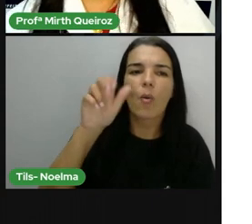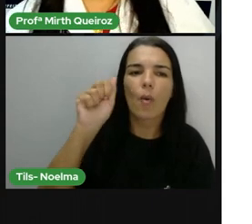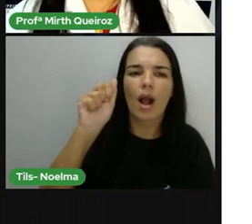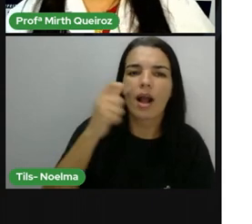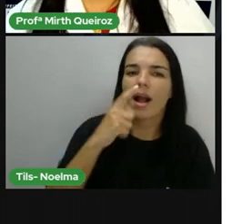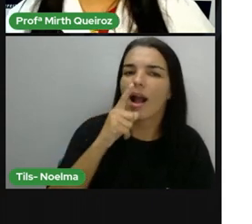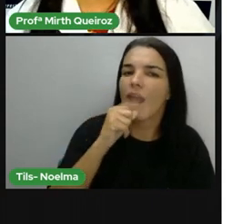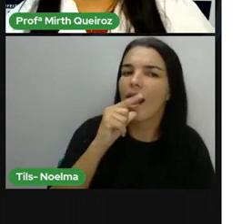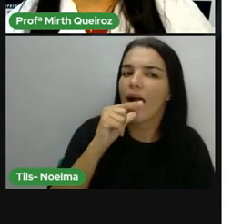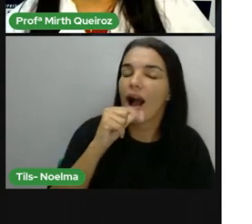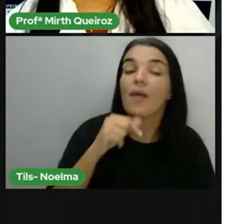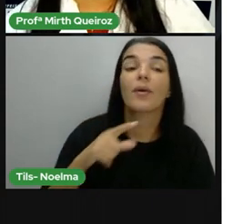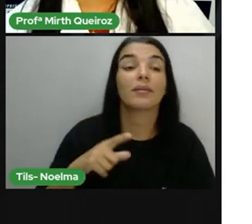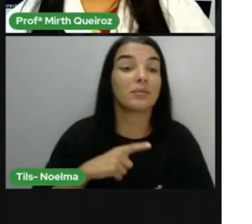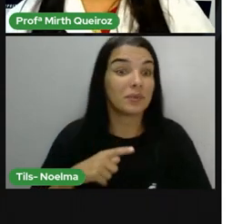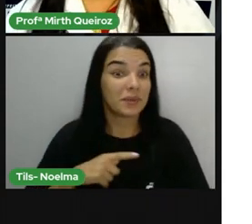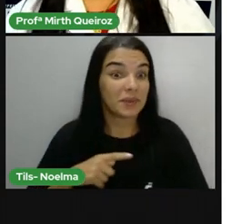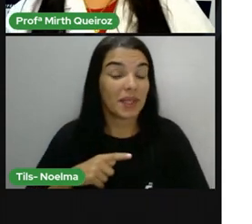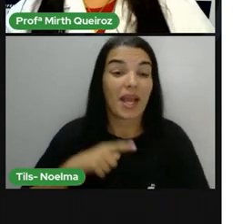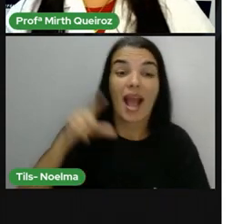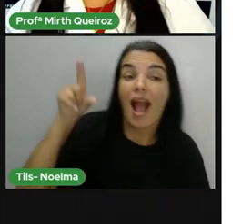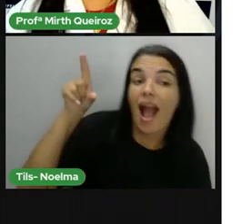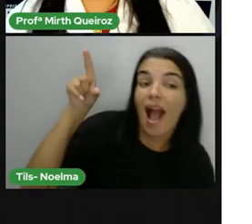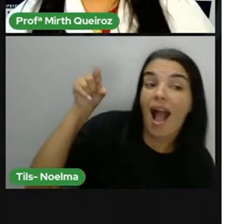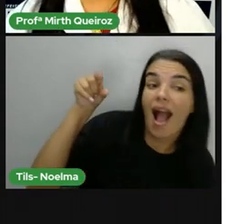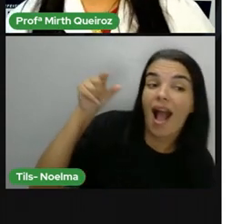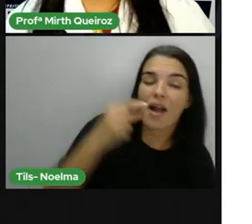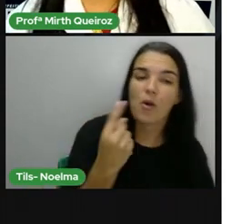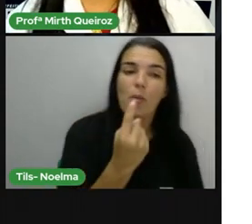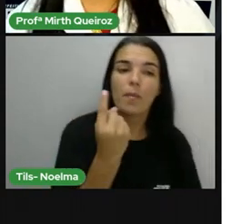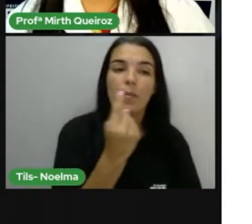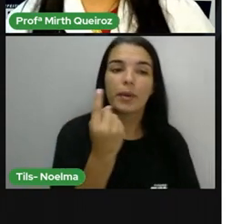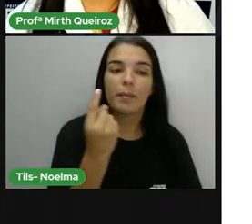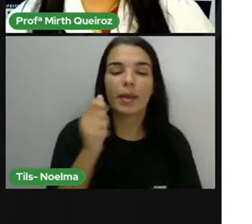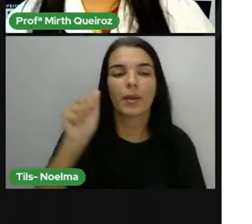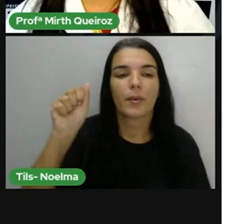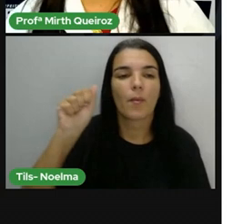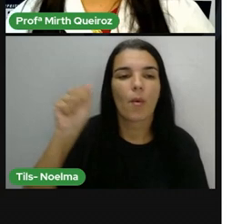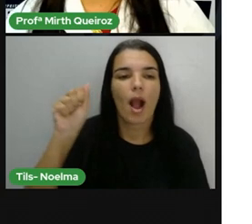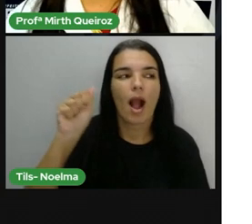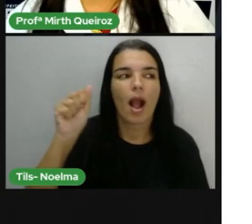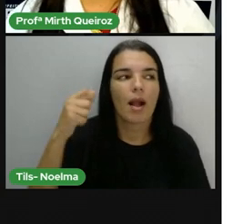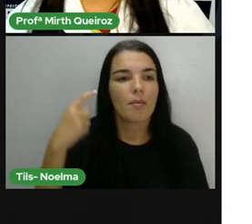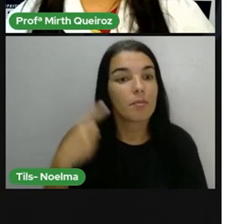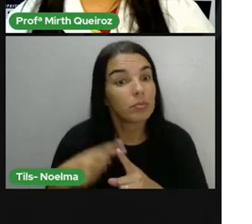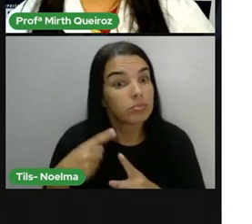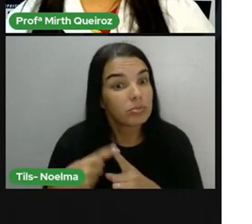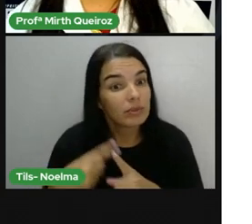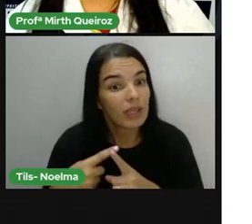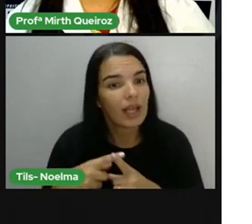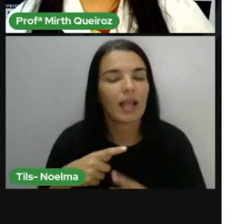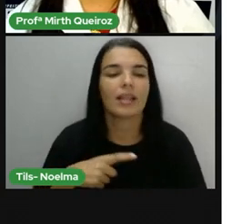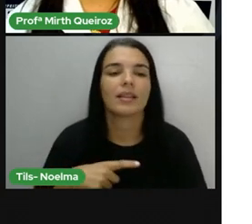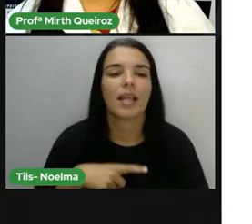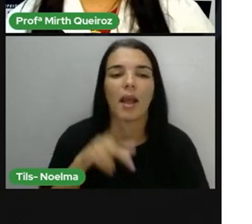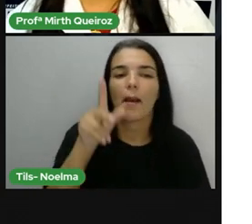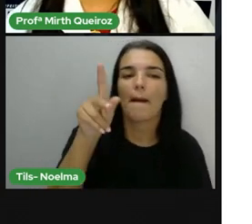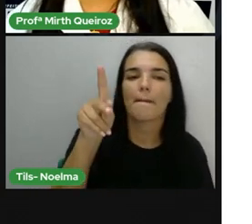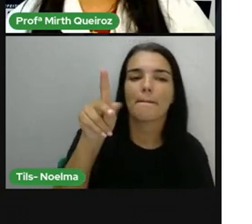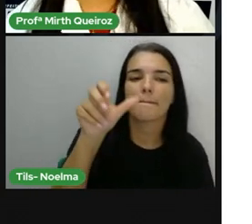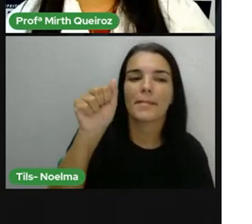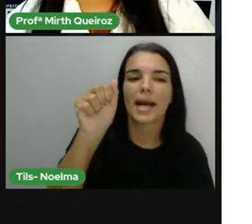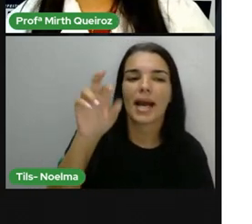acento? Tem, ó. Água. É uma palavra o quê? O quê?